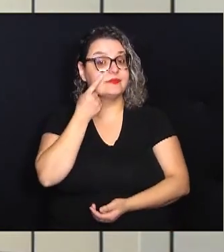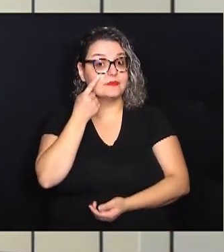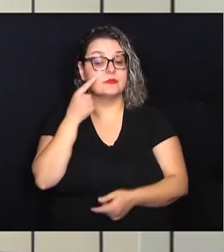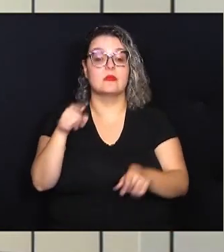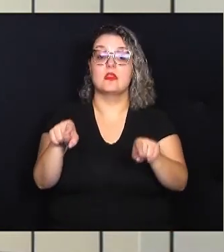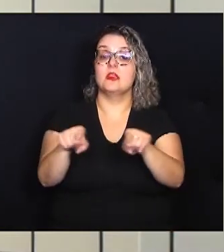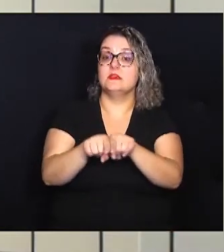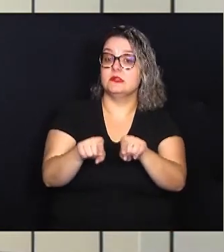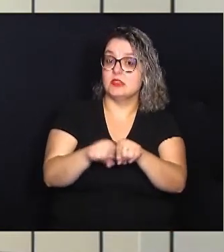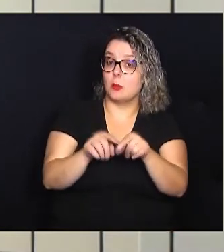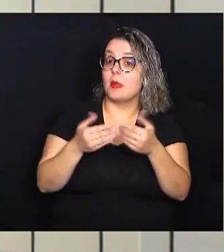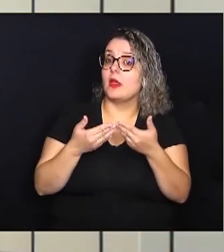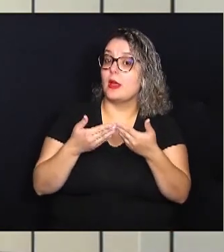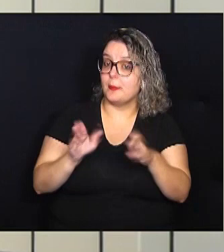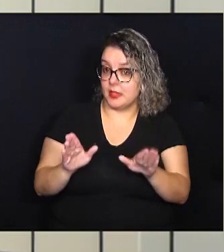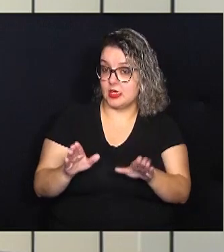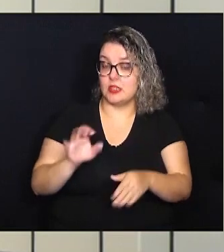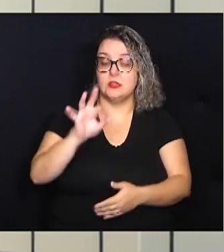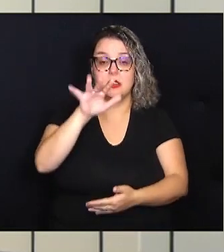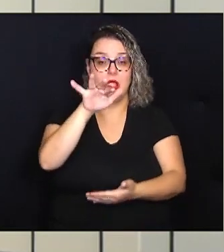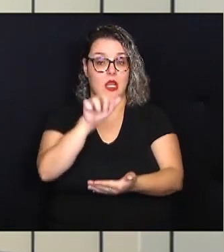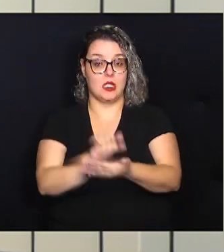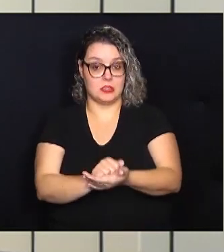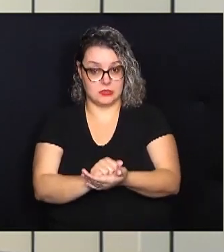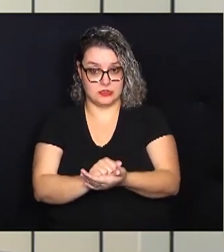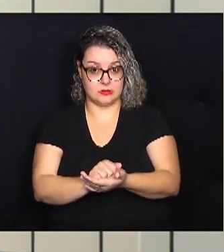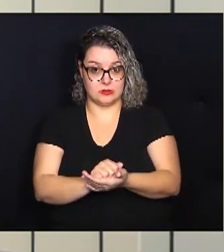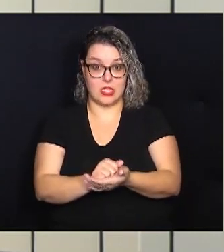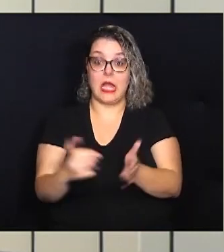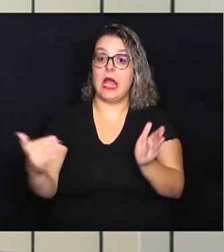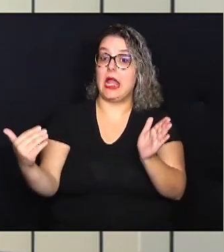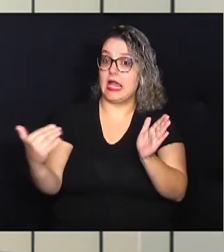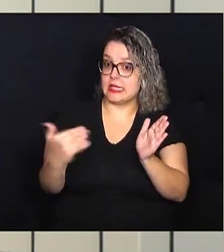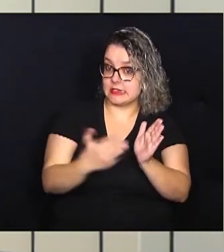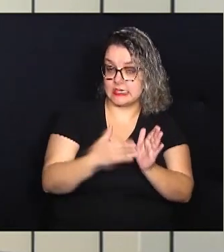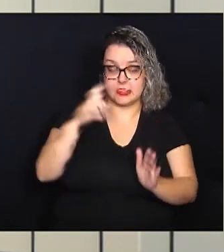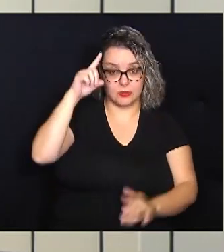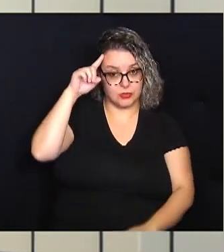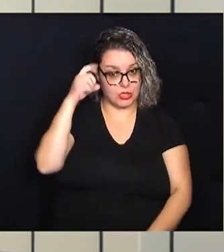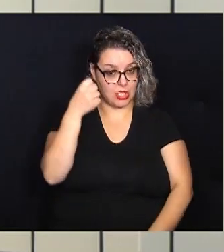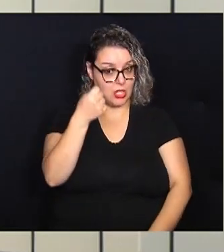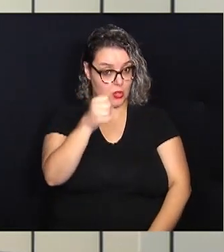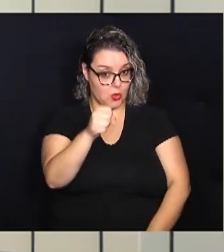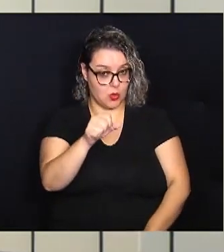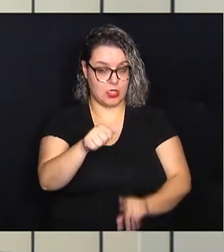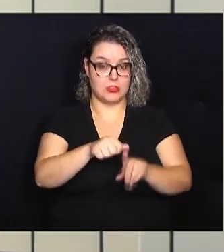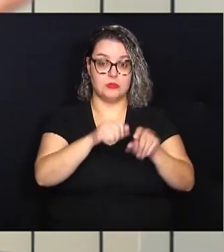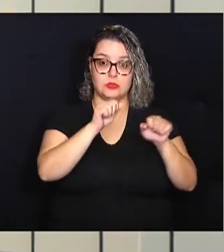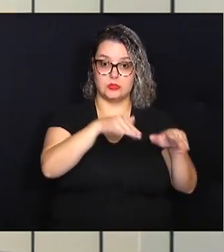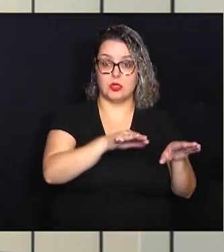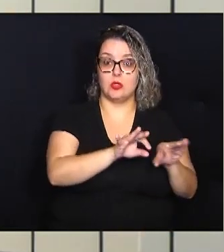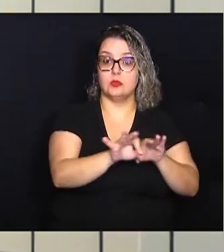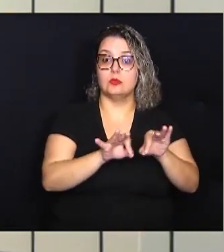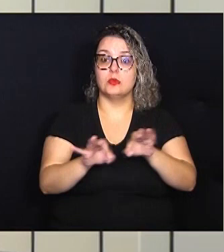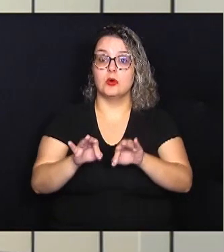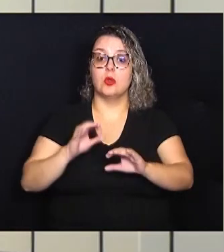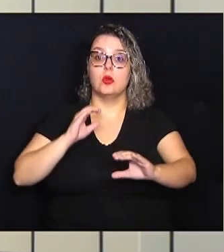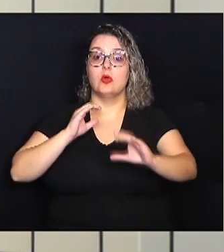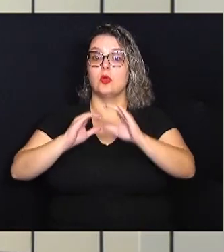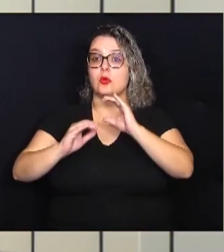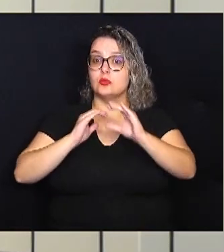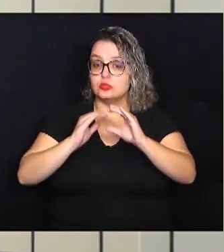também estão abertas as inscrições, essas até o dia 8 de setembro, para o projeto Comunicação